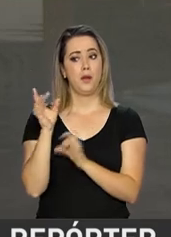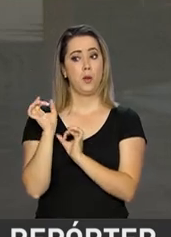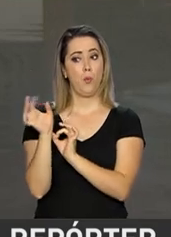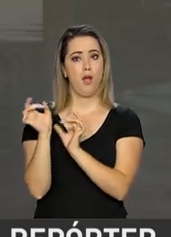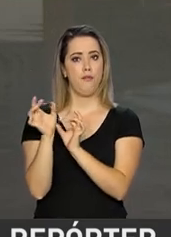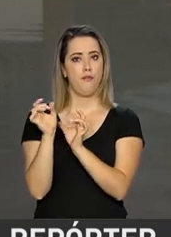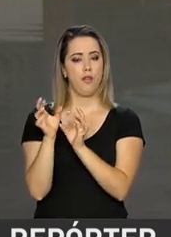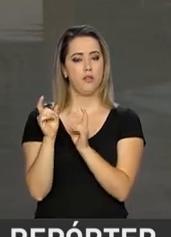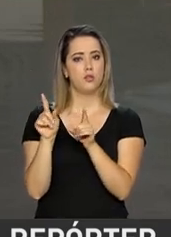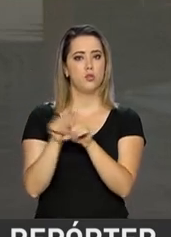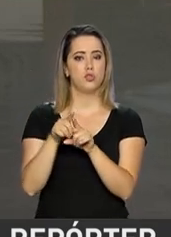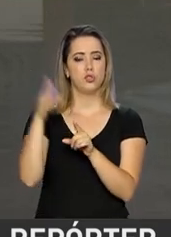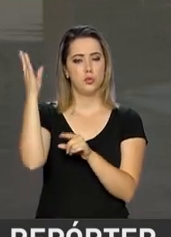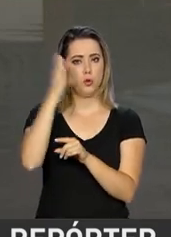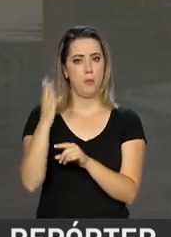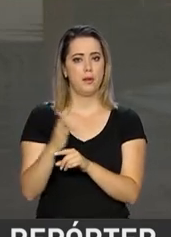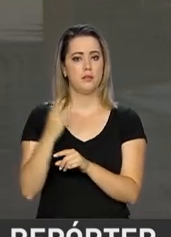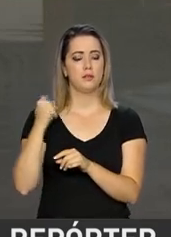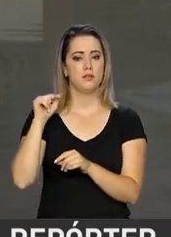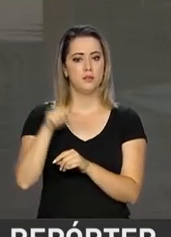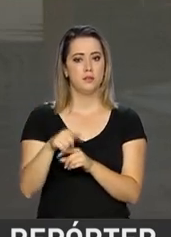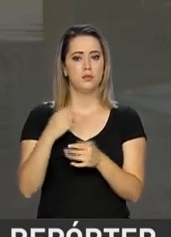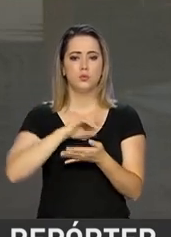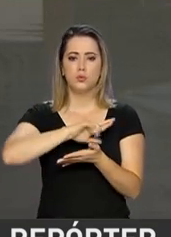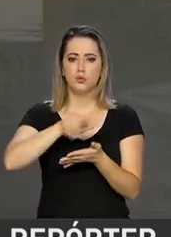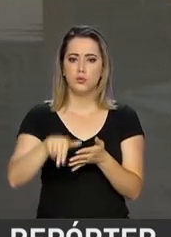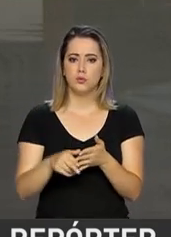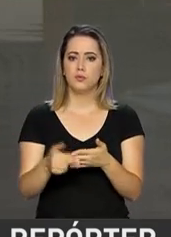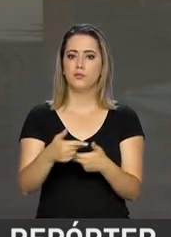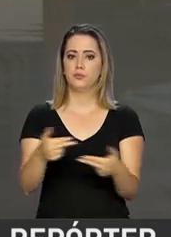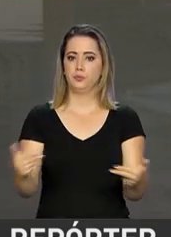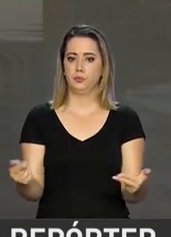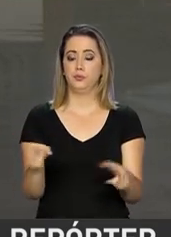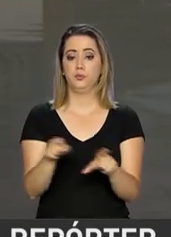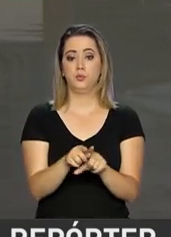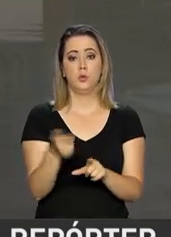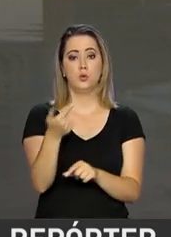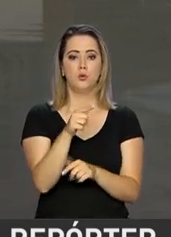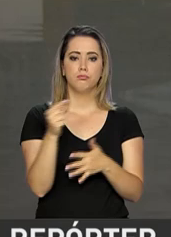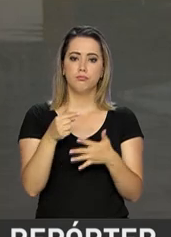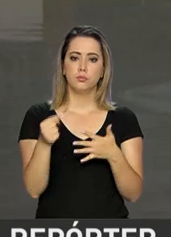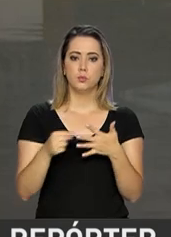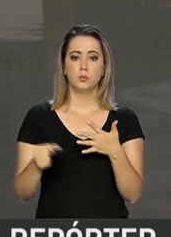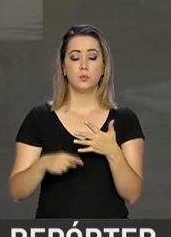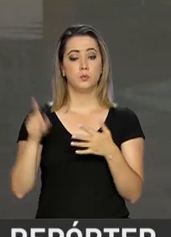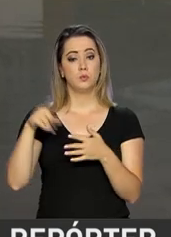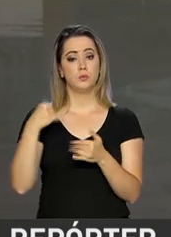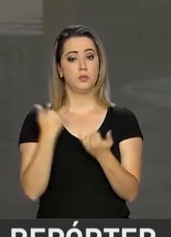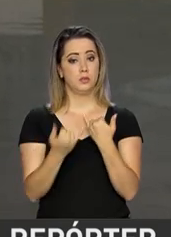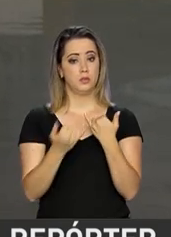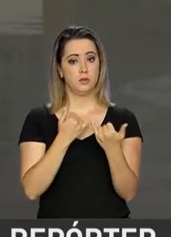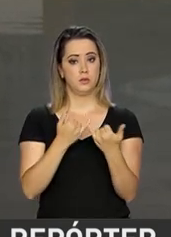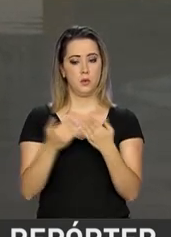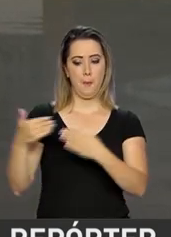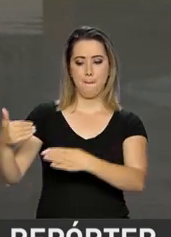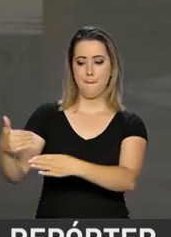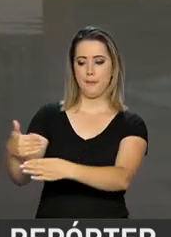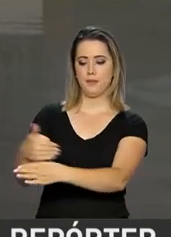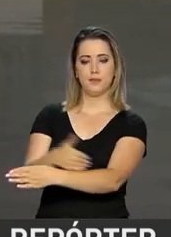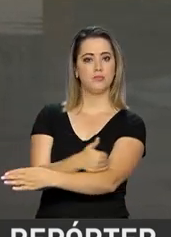maior parte da sua balança comercial para o brasil outros laços históricos são por exemplo uma fronteira de